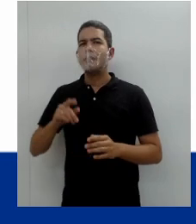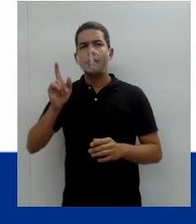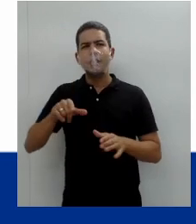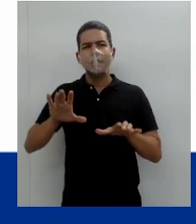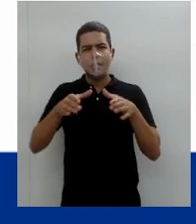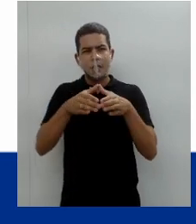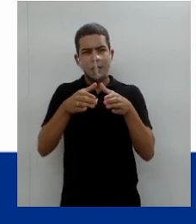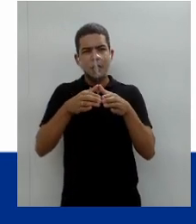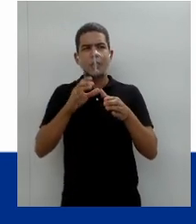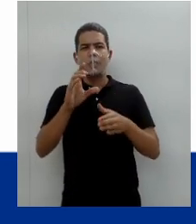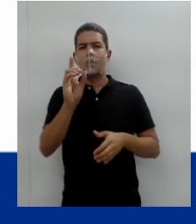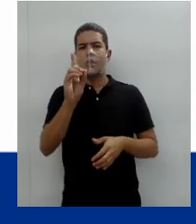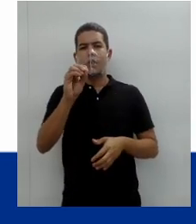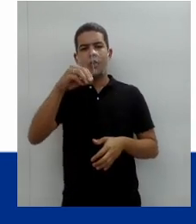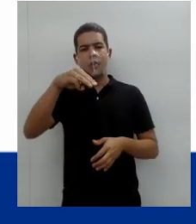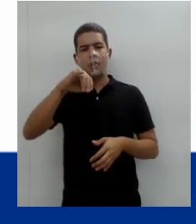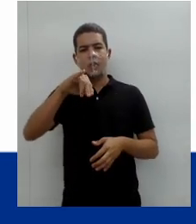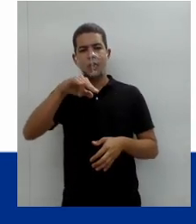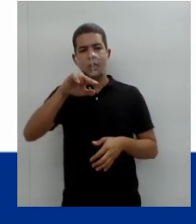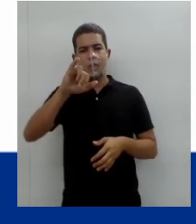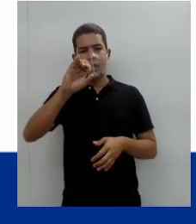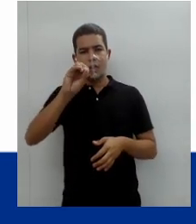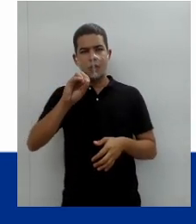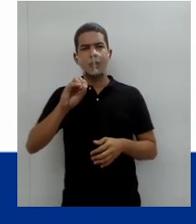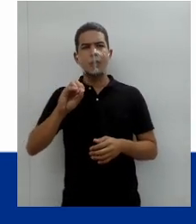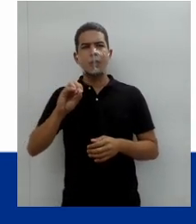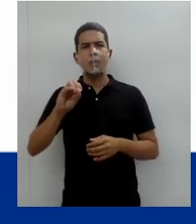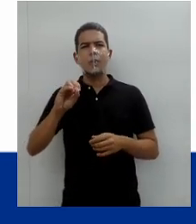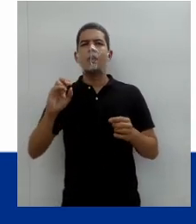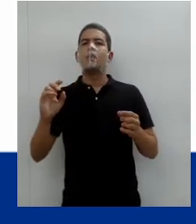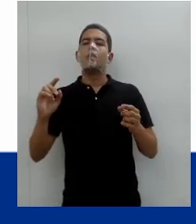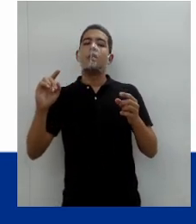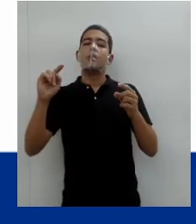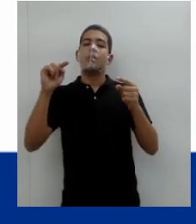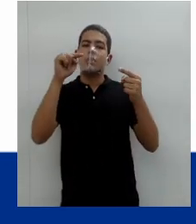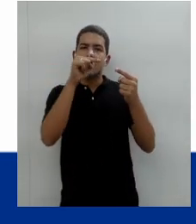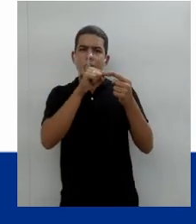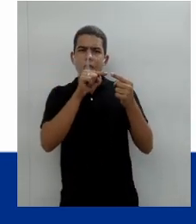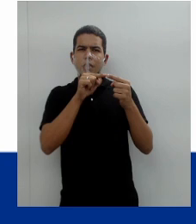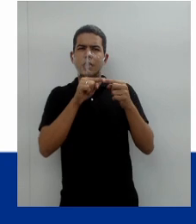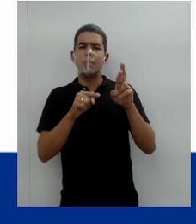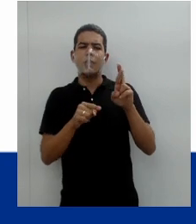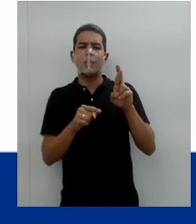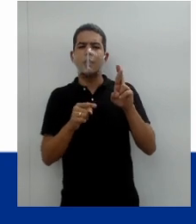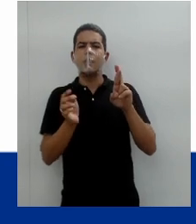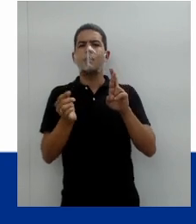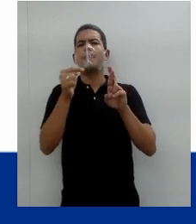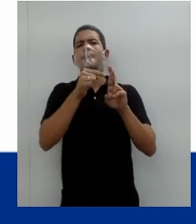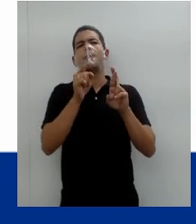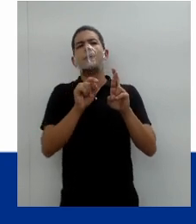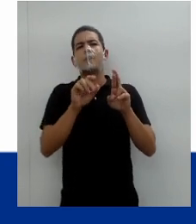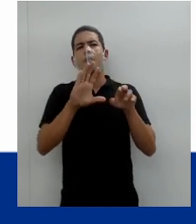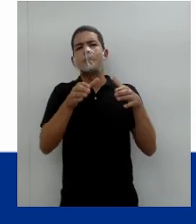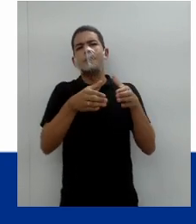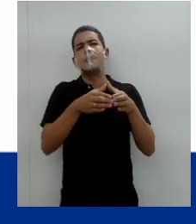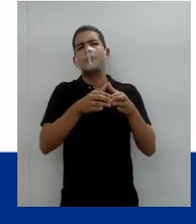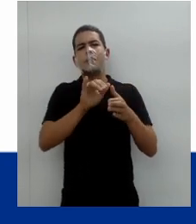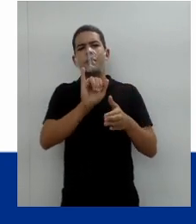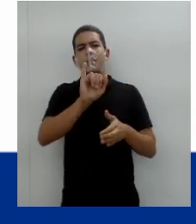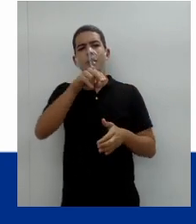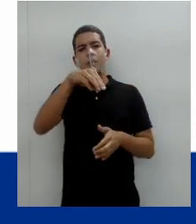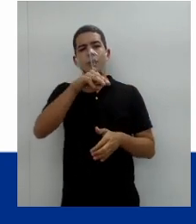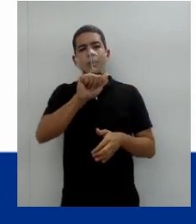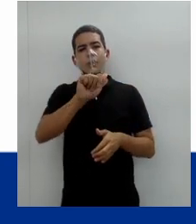tá certo? Domínio da função, aplicada em R, em chamado conjunto